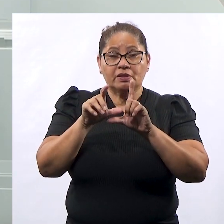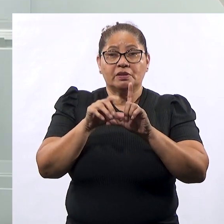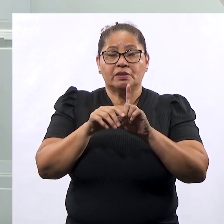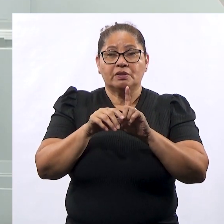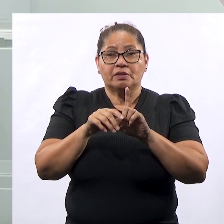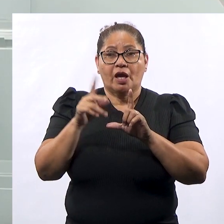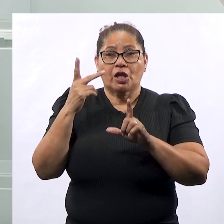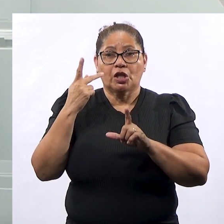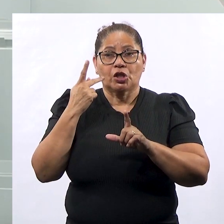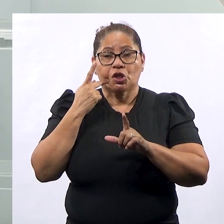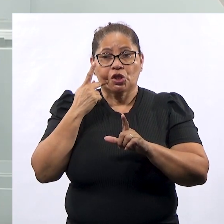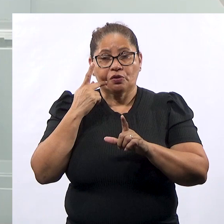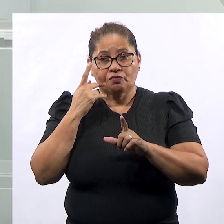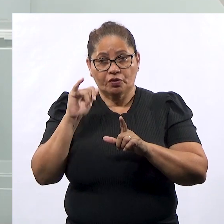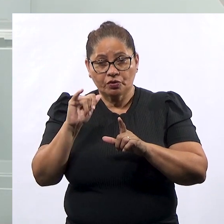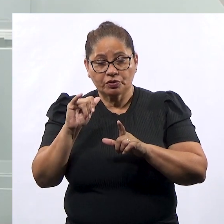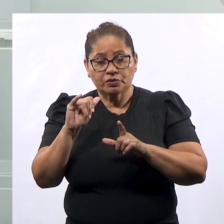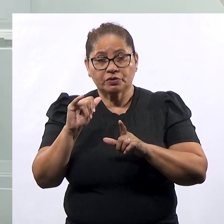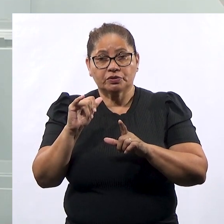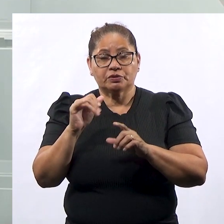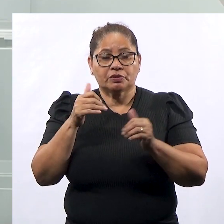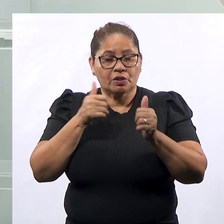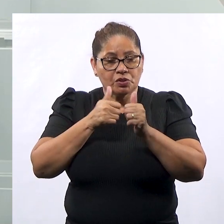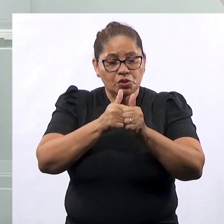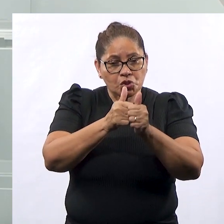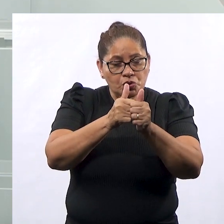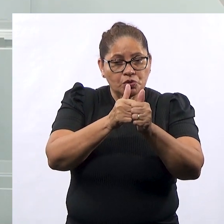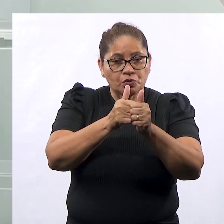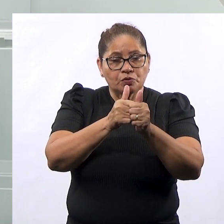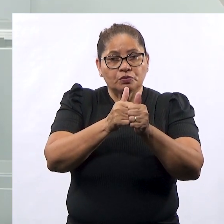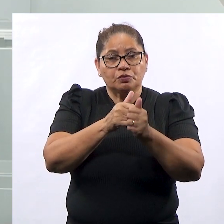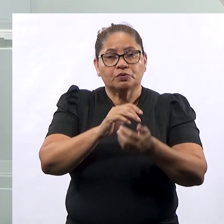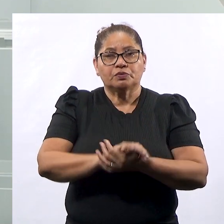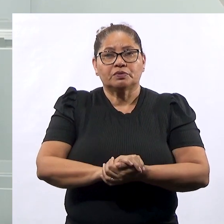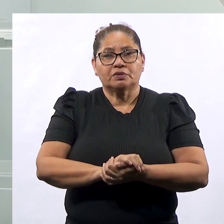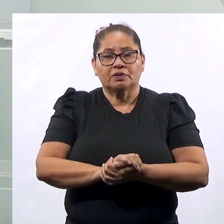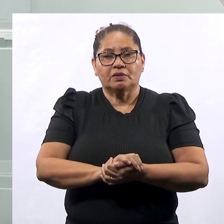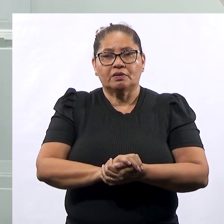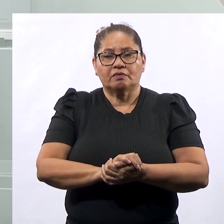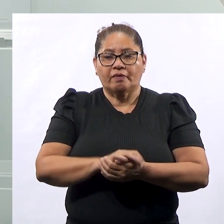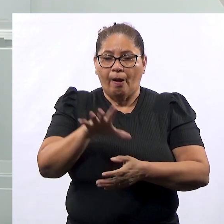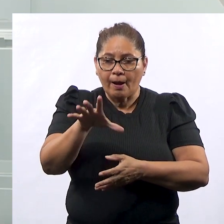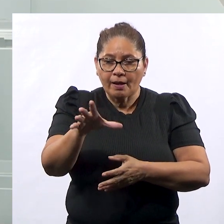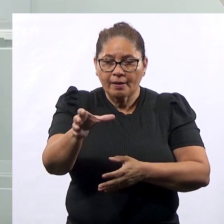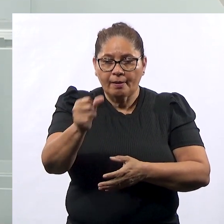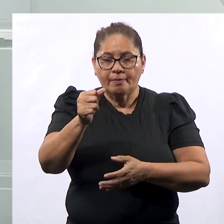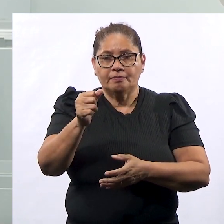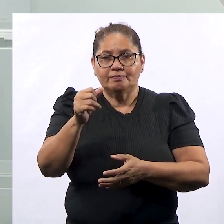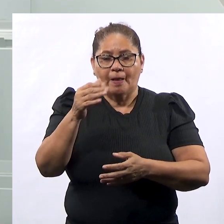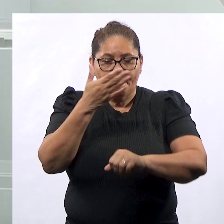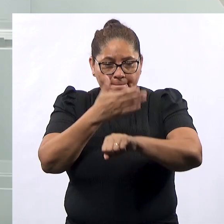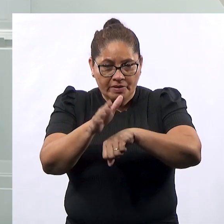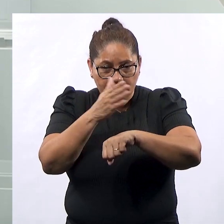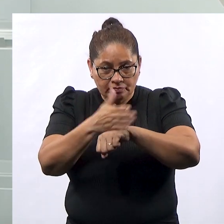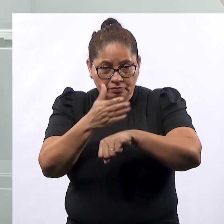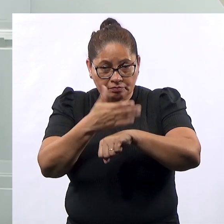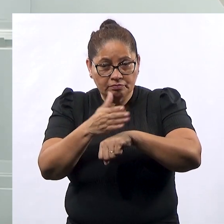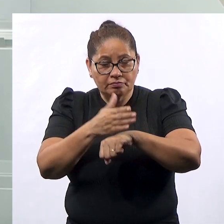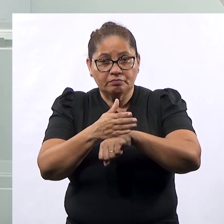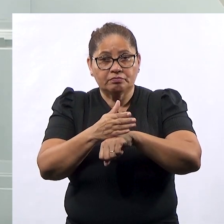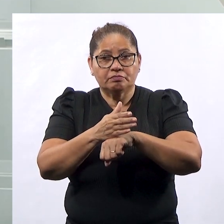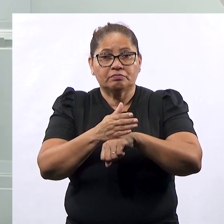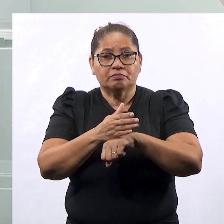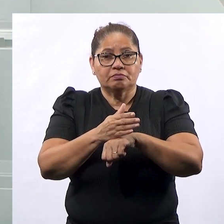é do Vygotsky, né, da zona de desenvolvimento proximal. Ele vai resgatar essa ideia de que a prática